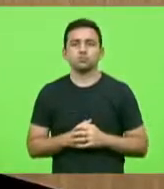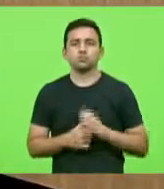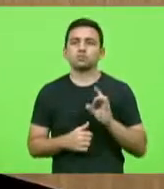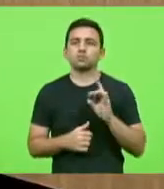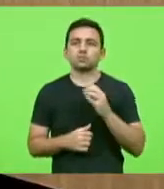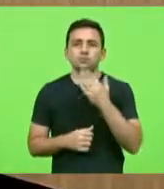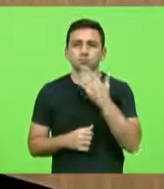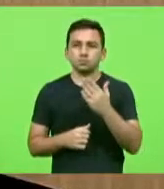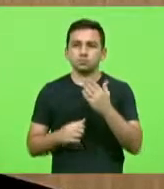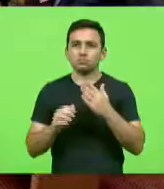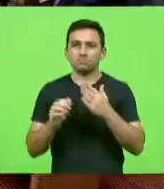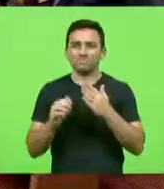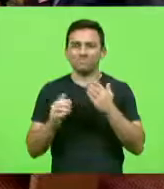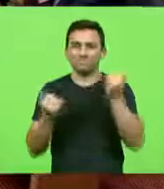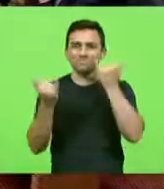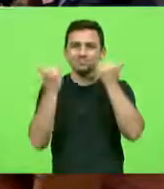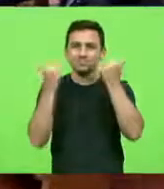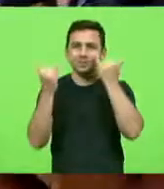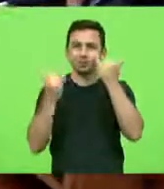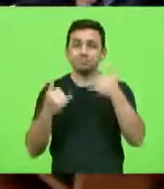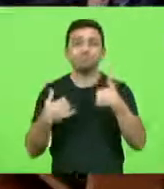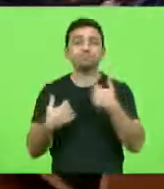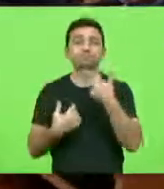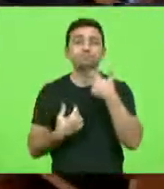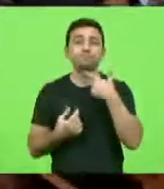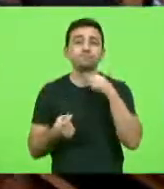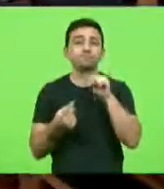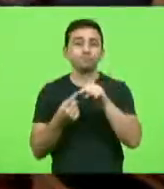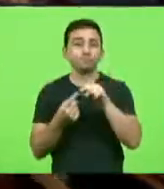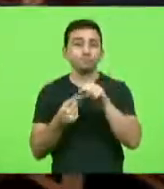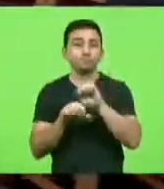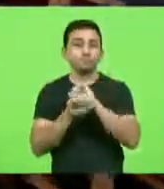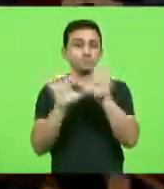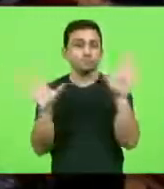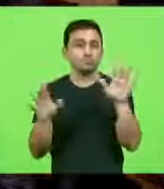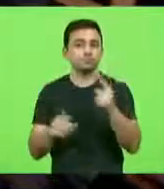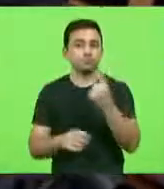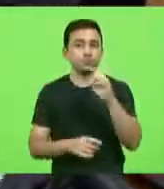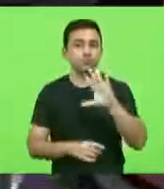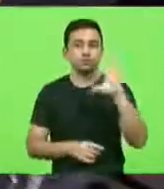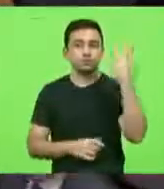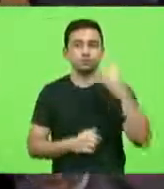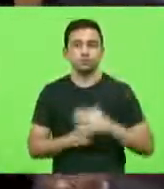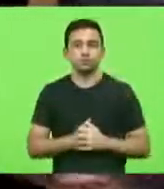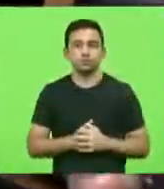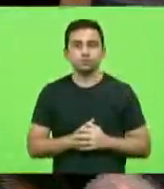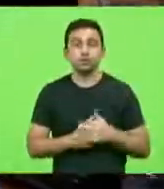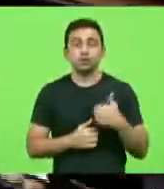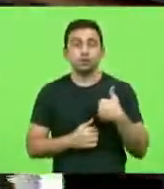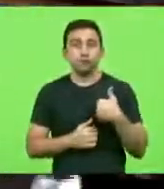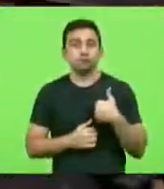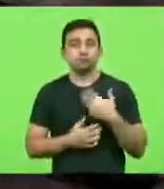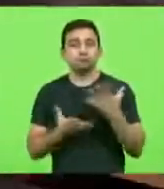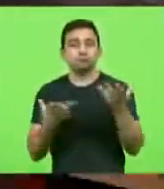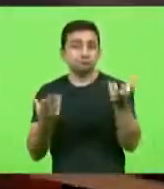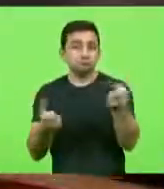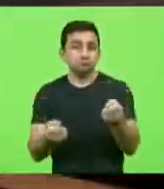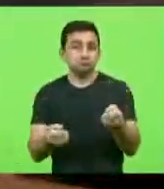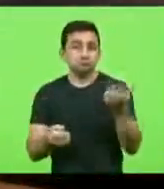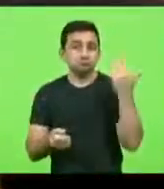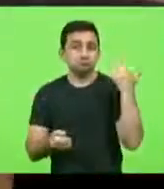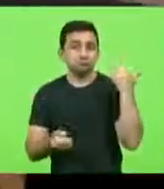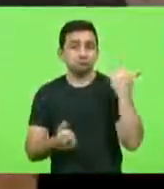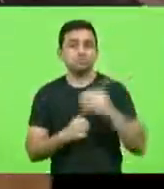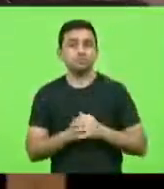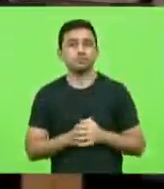informação, tenho a intenção de esclarecer um fato que eu fui super a favor na época,